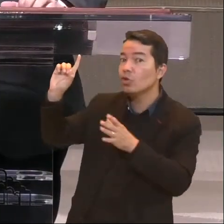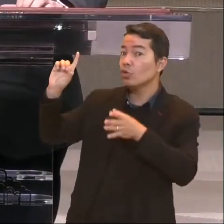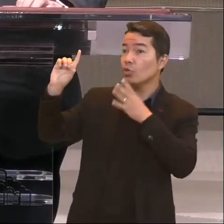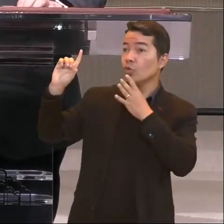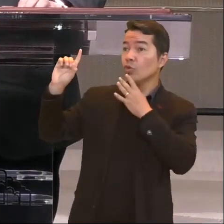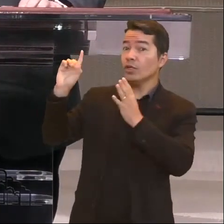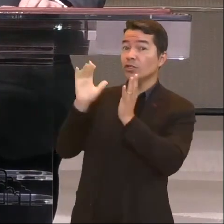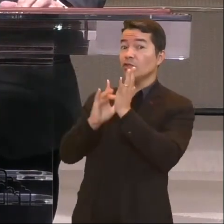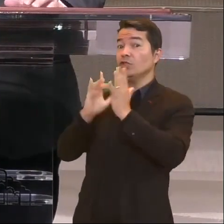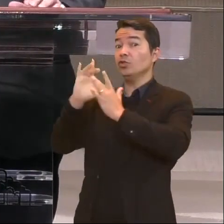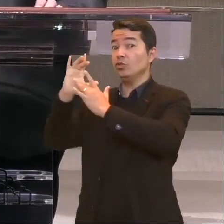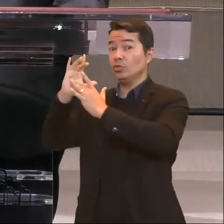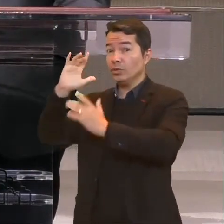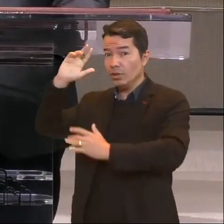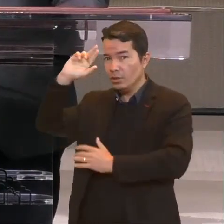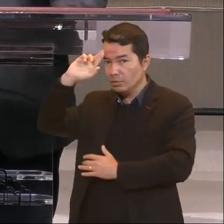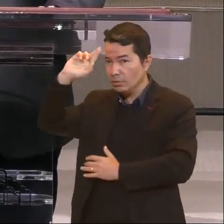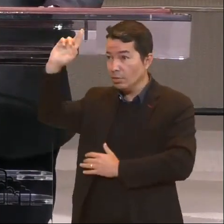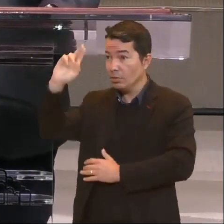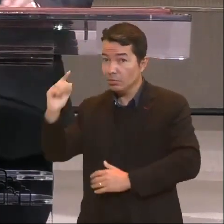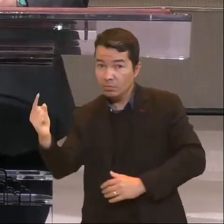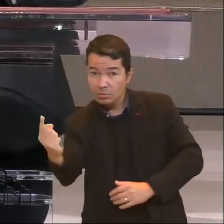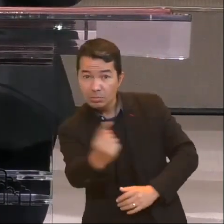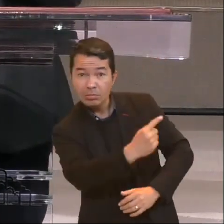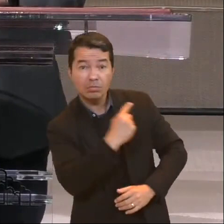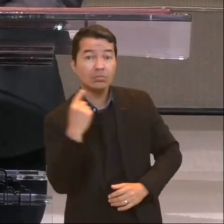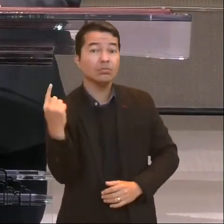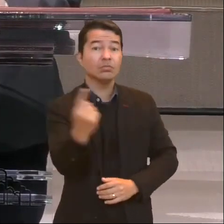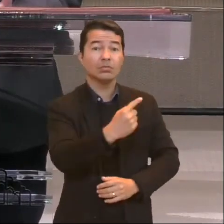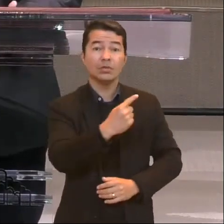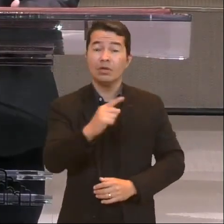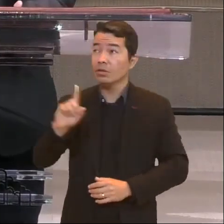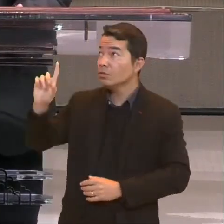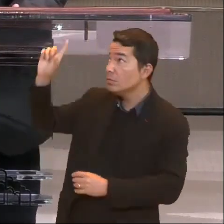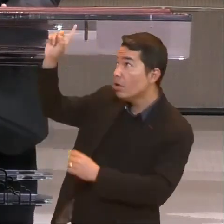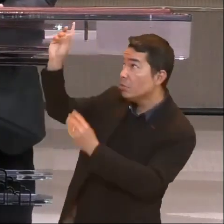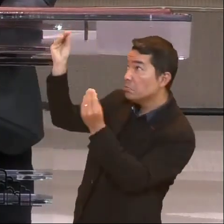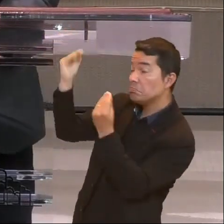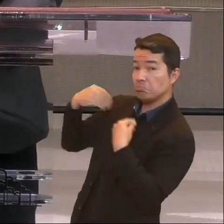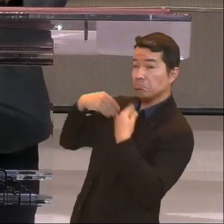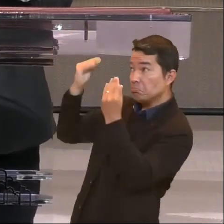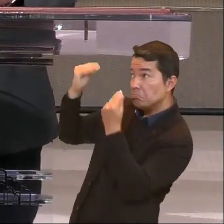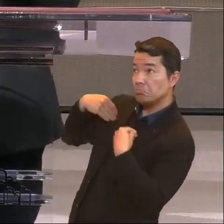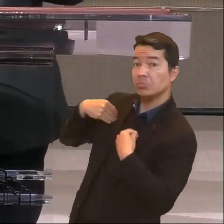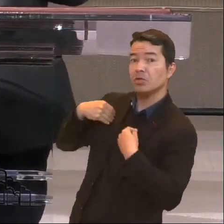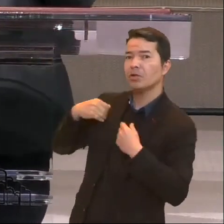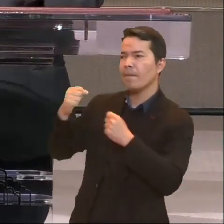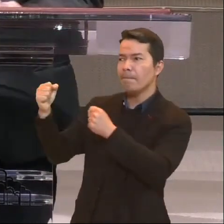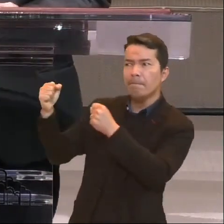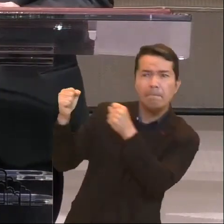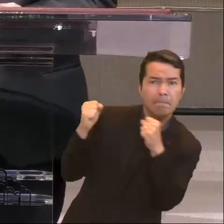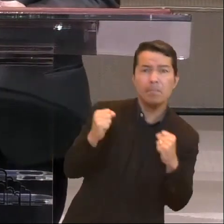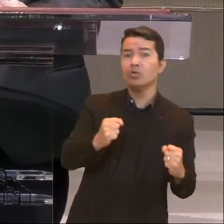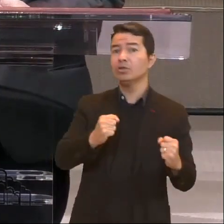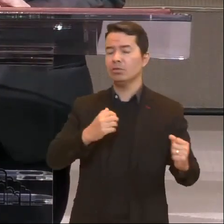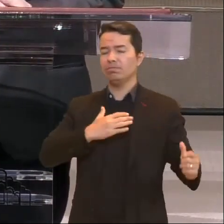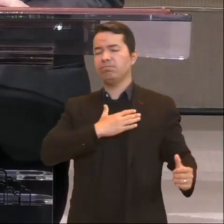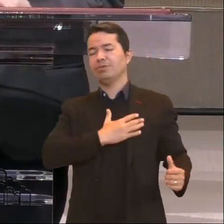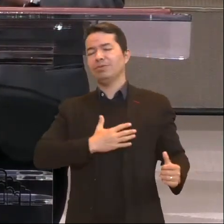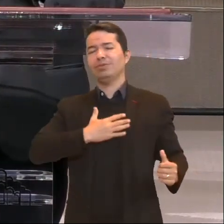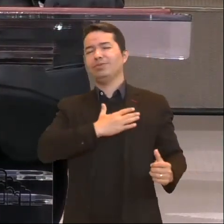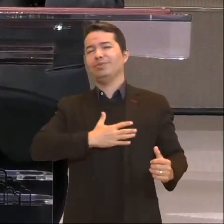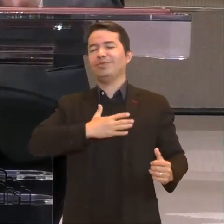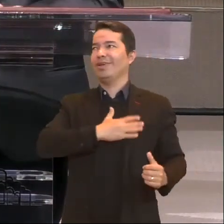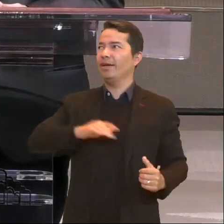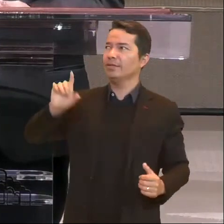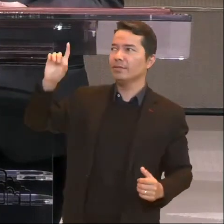nosso Senhor. O poder de Deus nos tem dado tudo o que precisamos para viver uma vida que agrada a Ele por